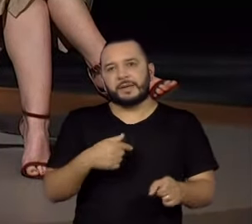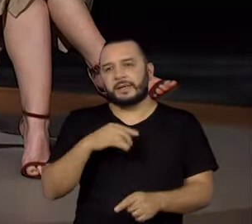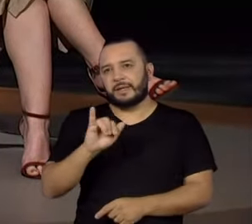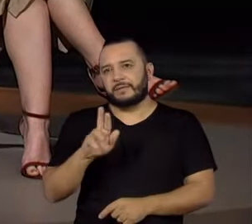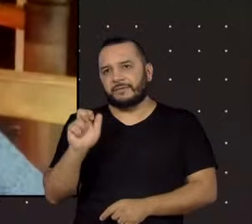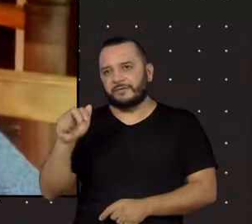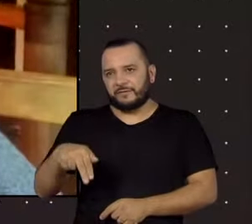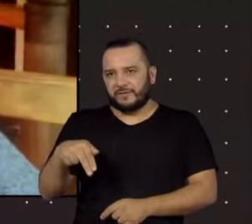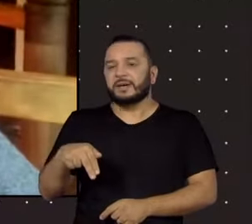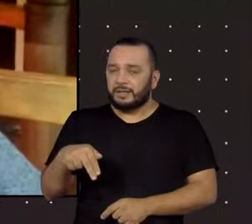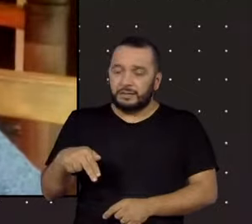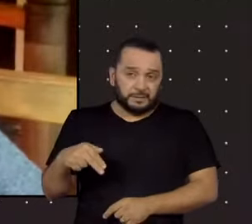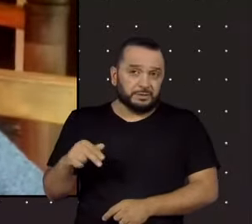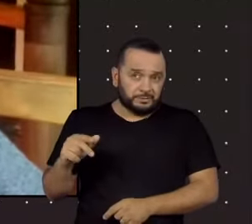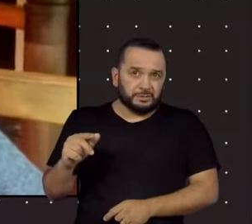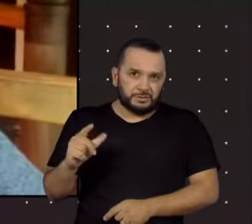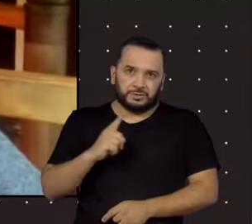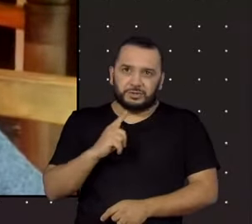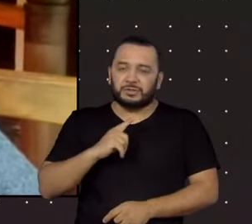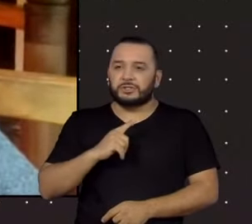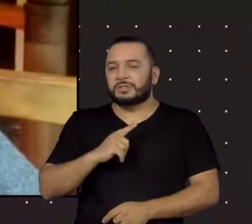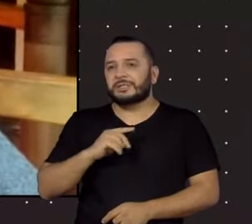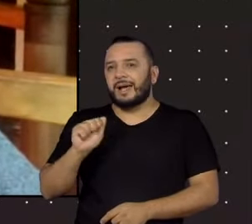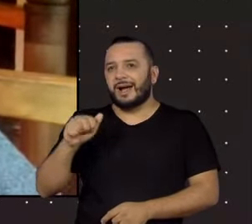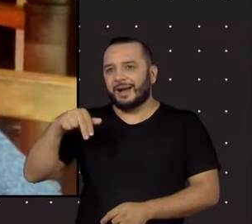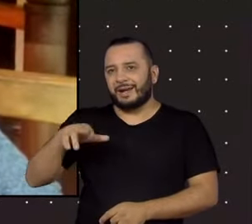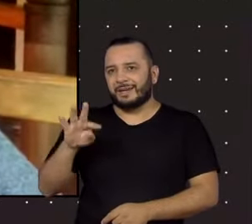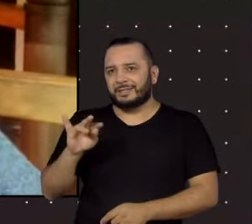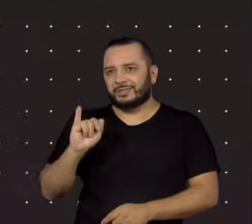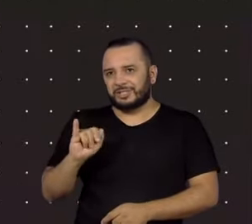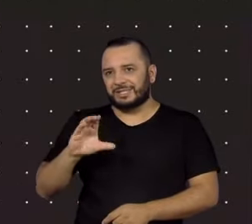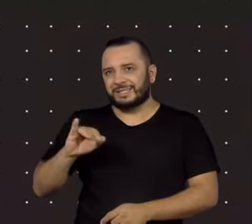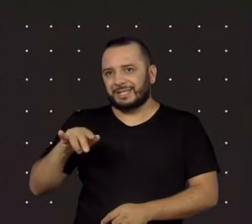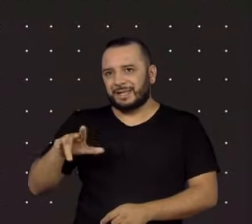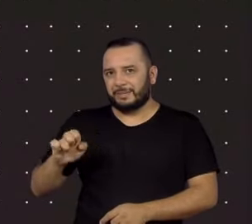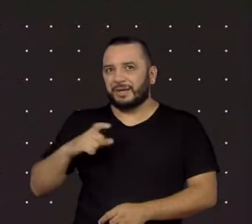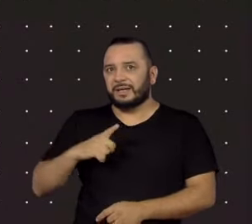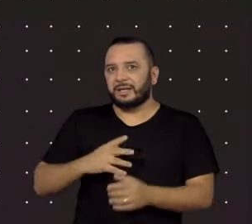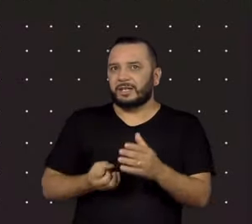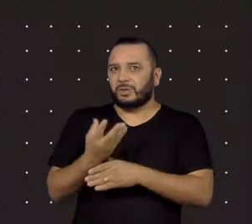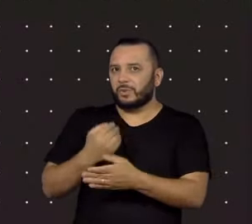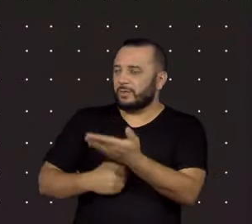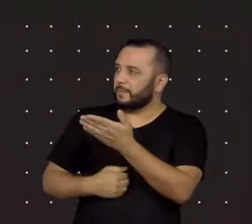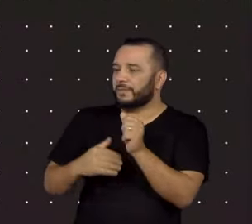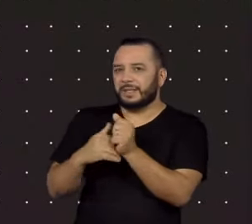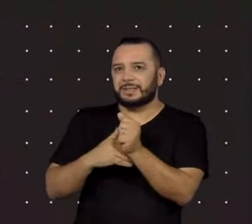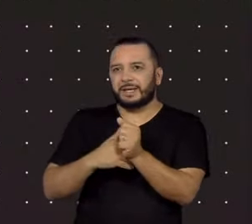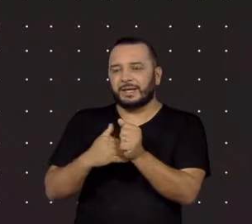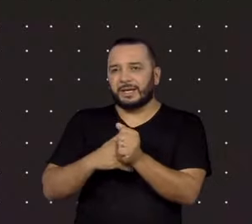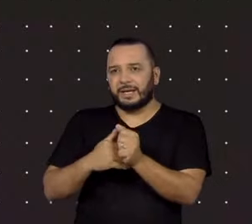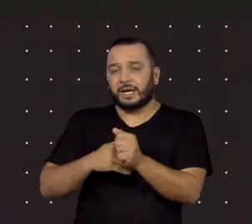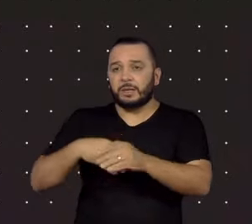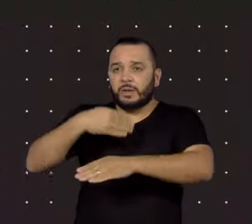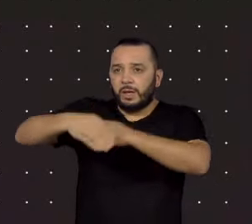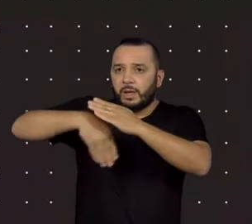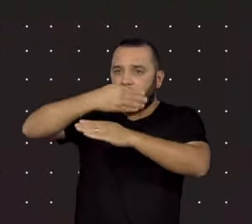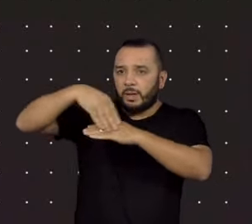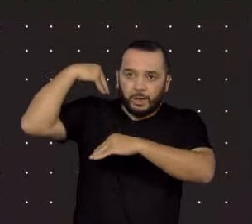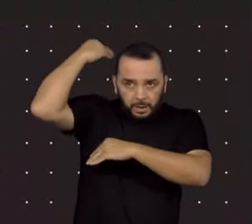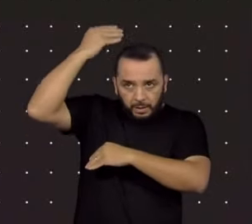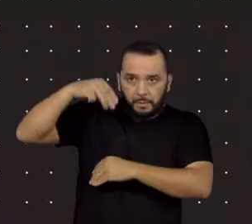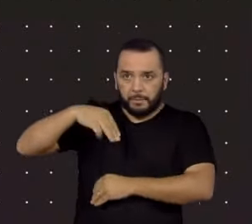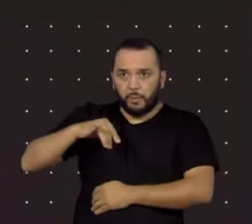fazia um anticinema lá no Rio de Janeiro, quando ele fez O Segredo da Múmia, né? Aí a gente trabalhava junto e fazia aquilo como se fosse uma grande brincadeira,